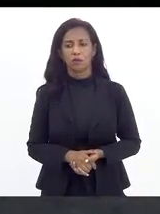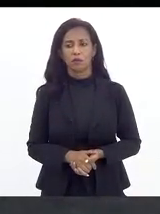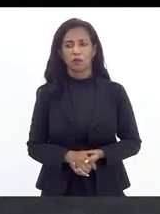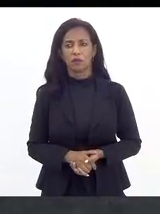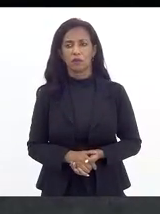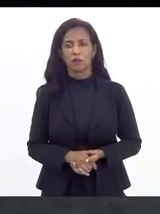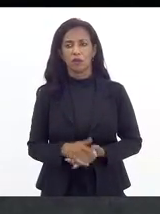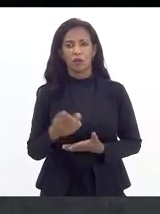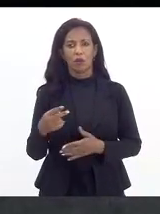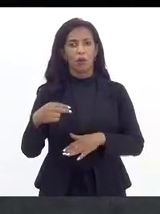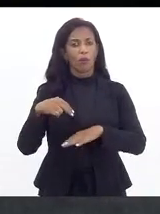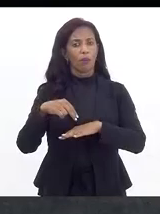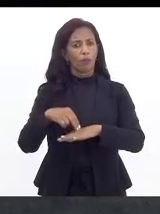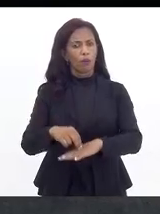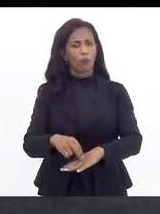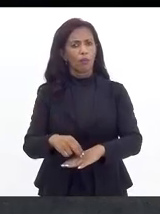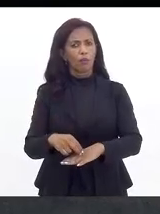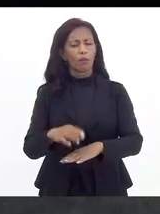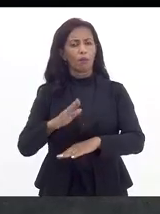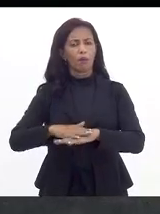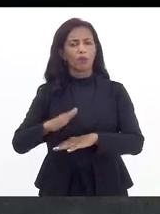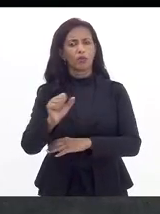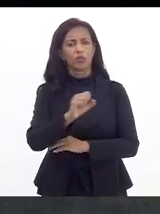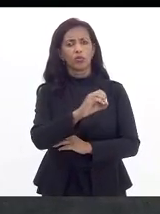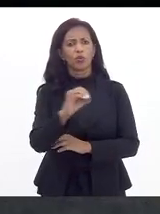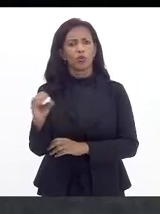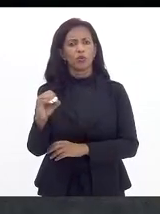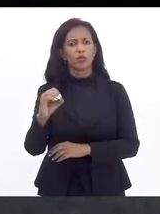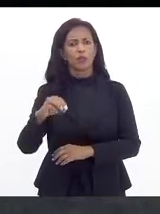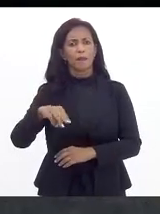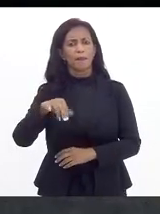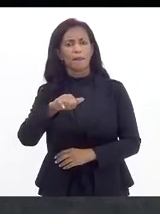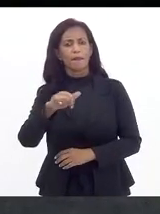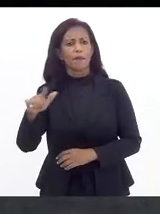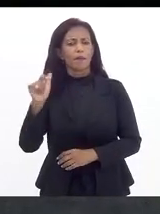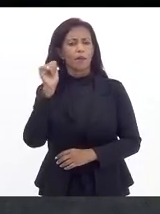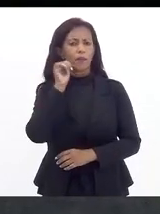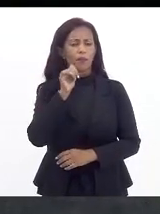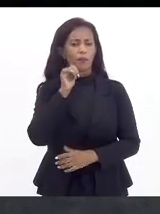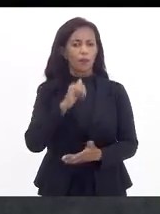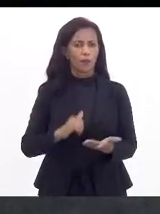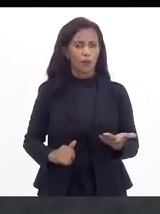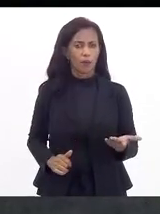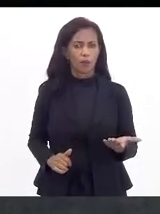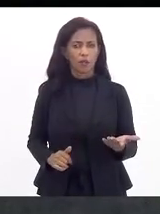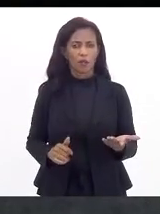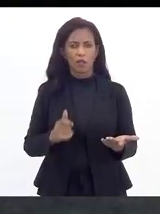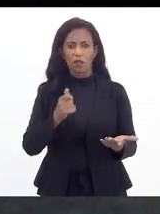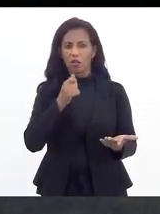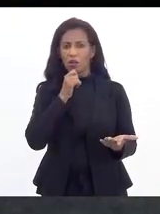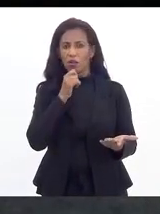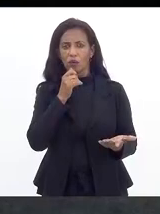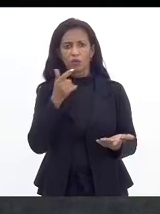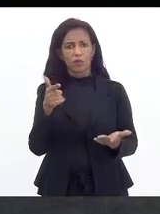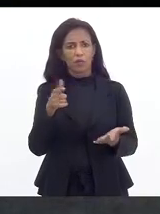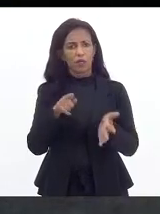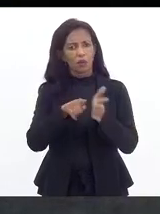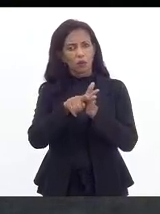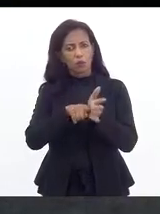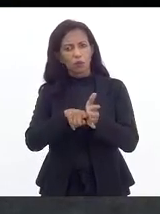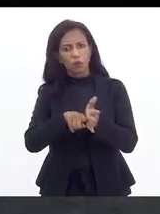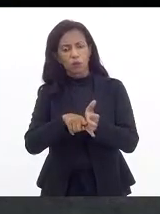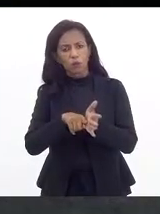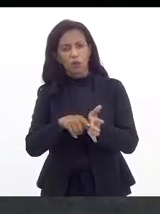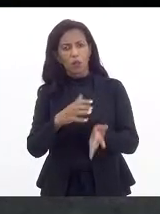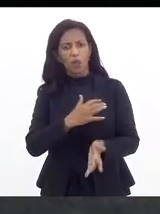uma posição em relação a mais de 800 mil mulheres que não fizeram o exame